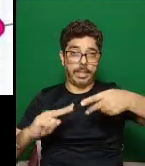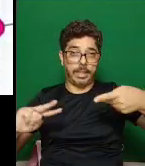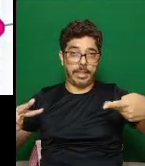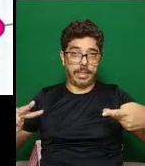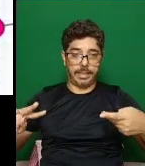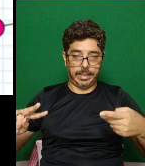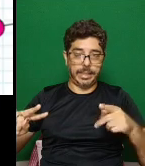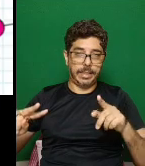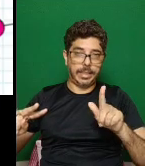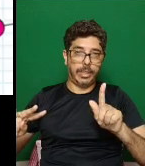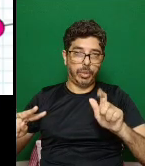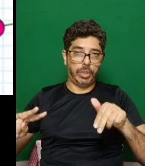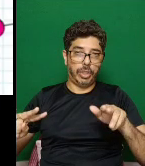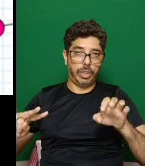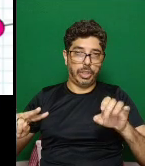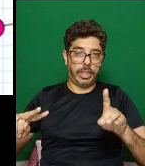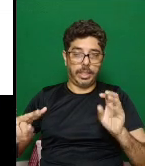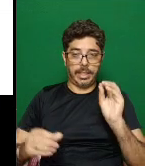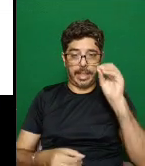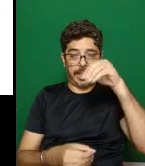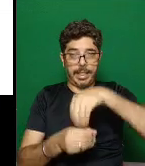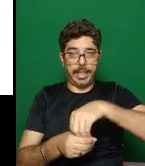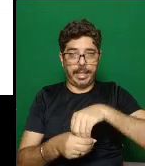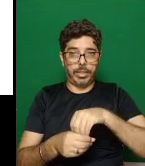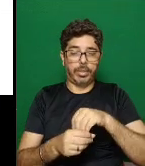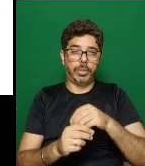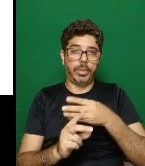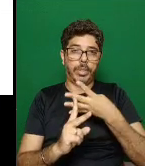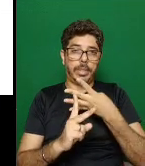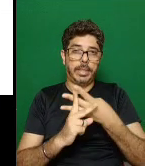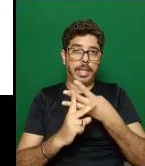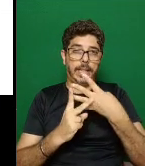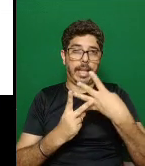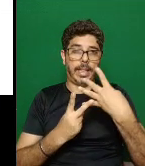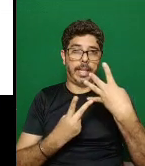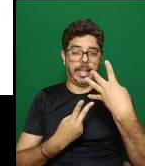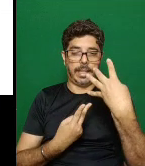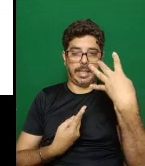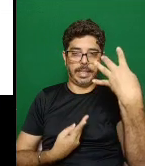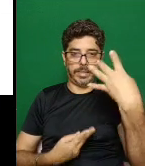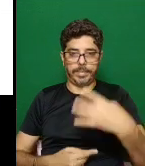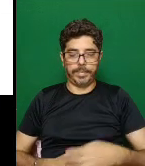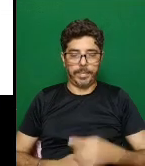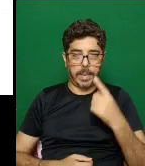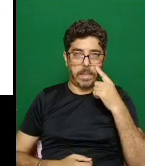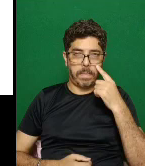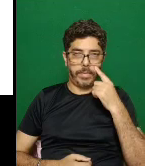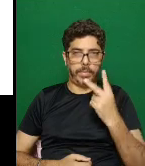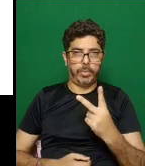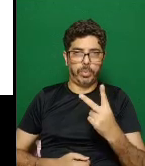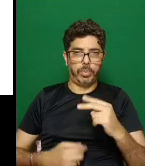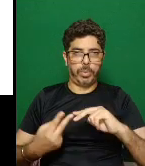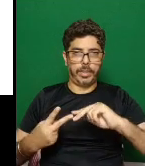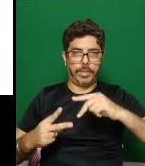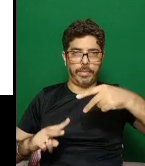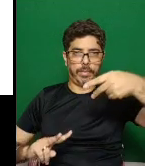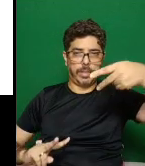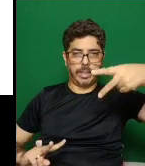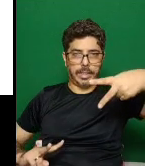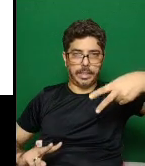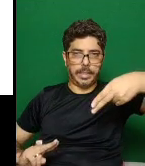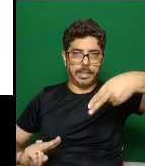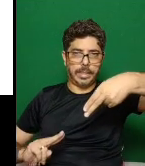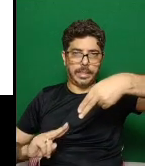4 bases ao longo de cada fita. Conforme podemos observar, as 2 fitas do DNA são atraídas e